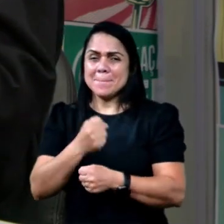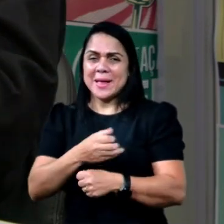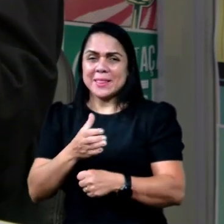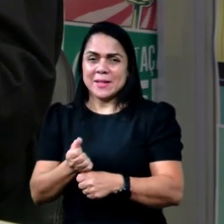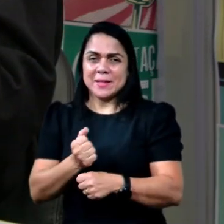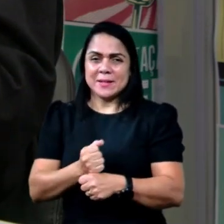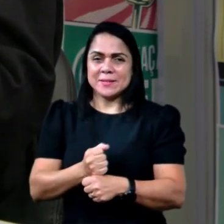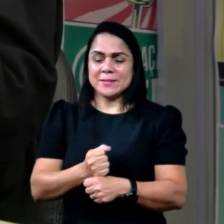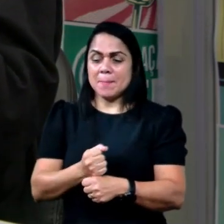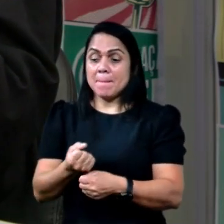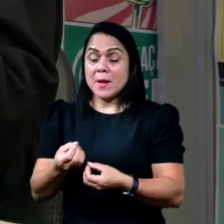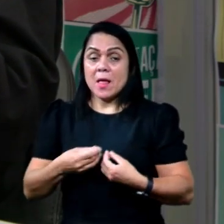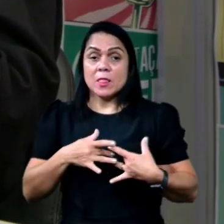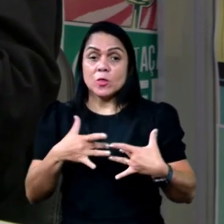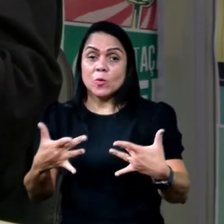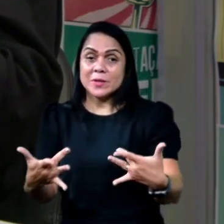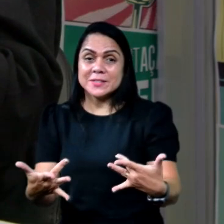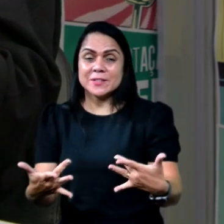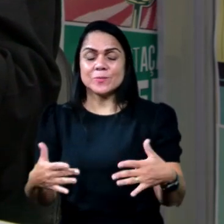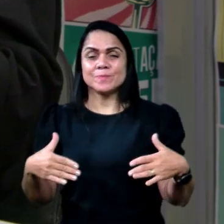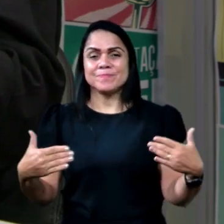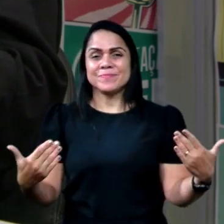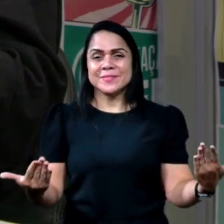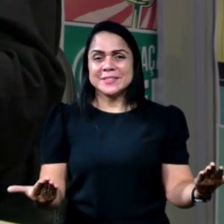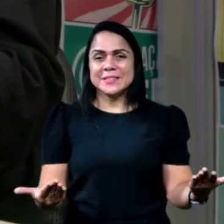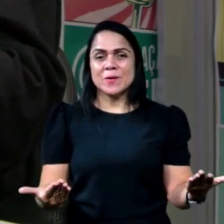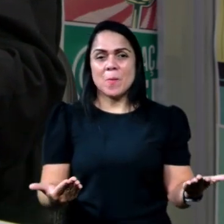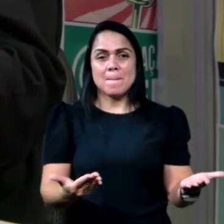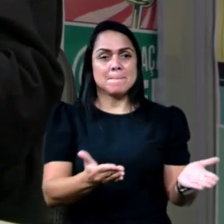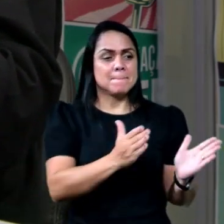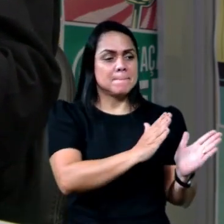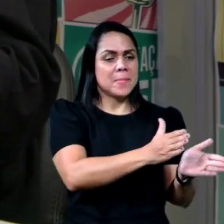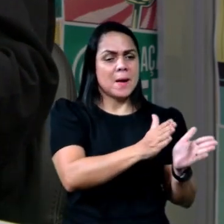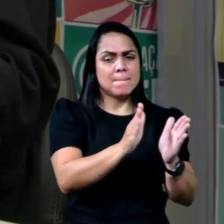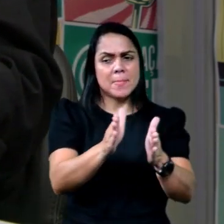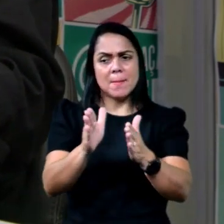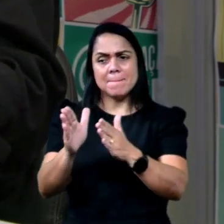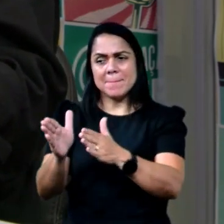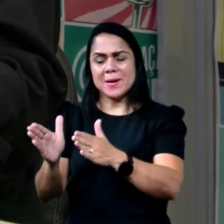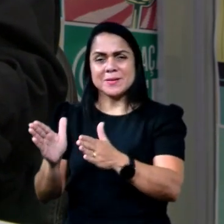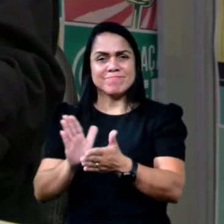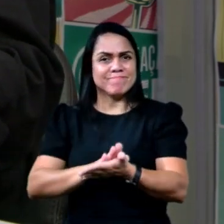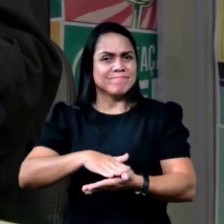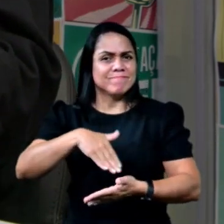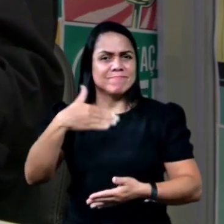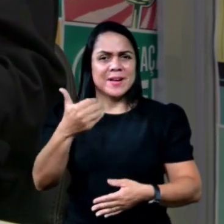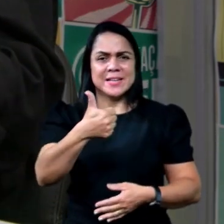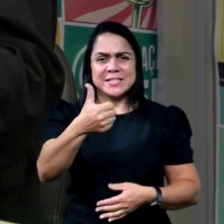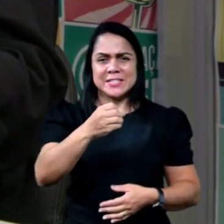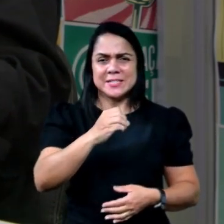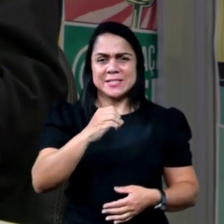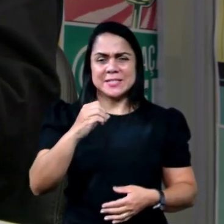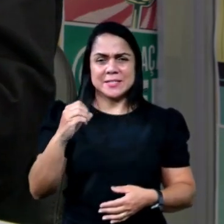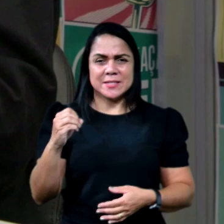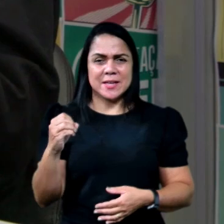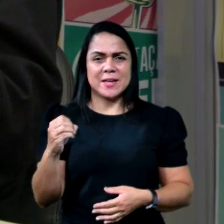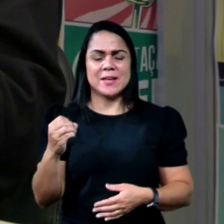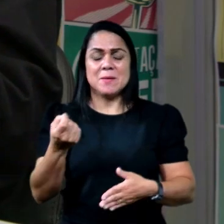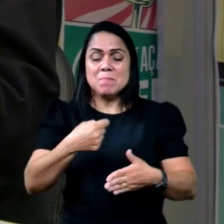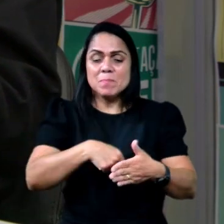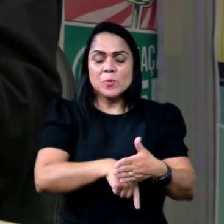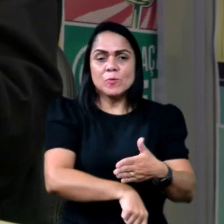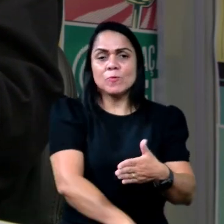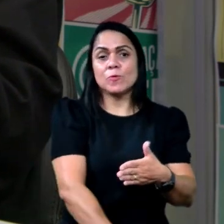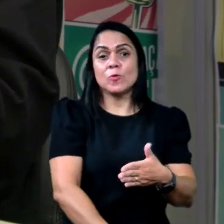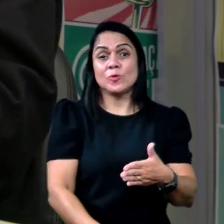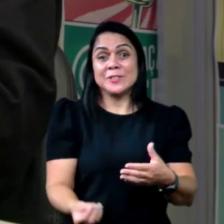esses trechos, que são mais de 100, dentro de um livro não tão extenso, mas muito profundo e